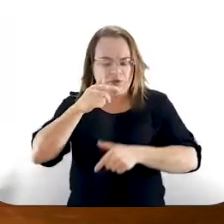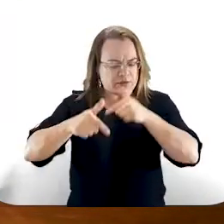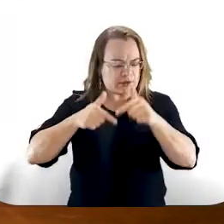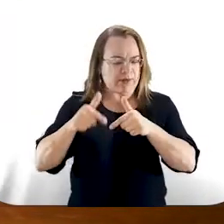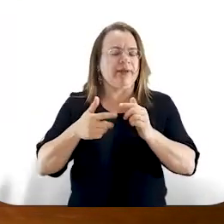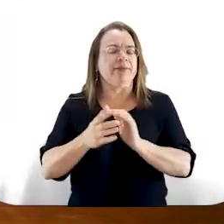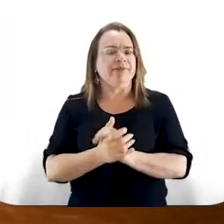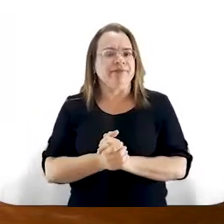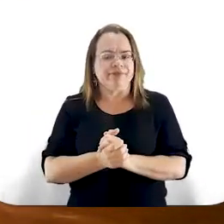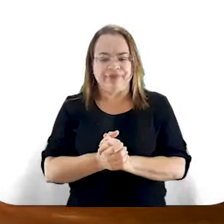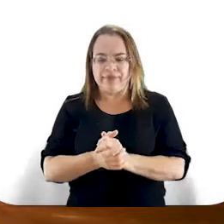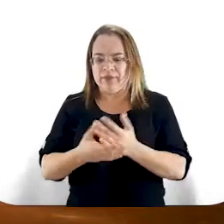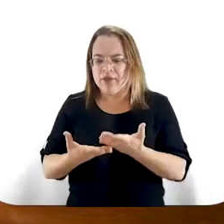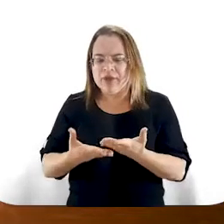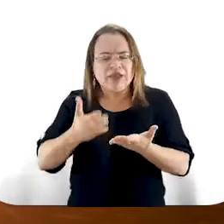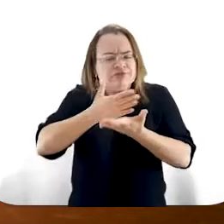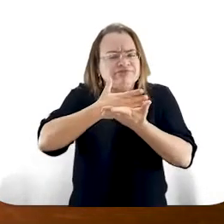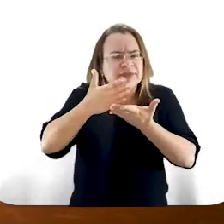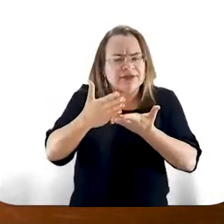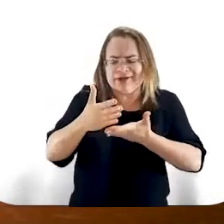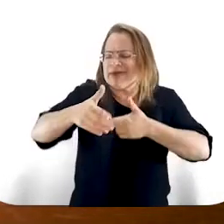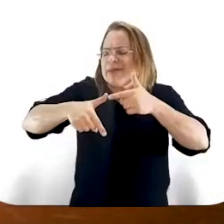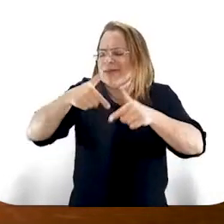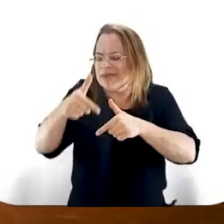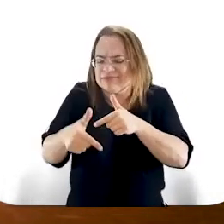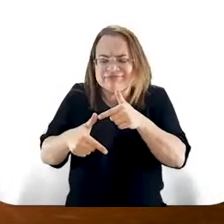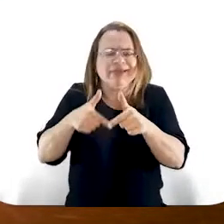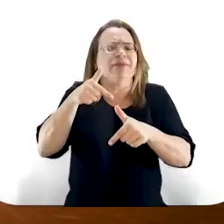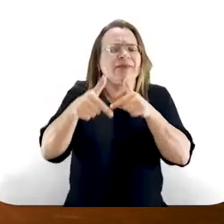a trabalhar. Eles começaram a trabalhar,